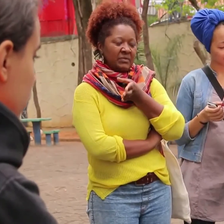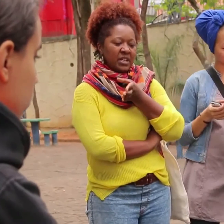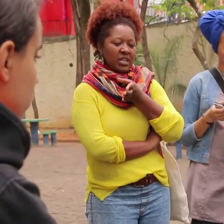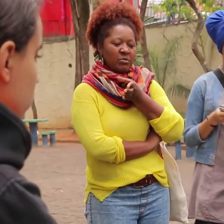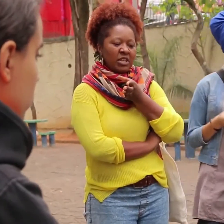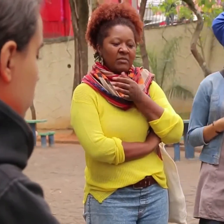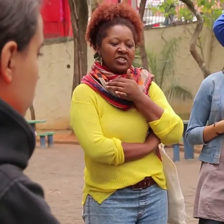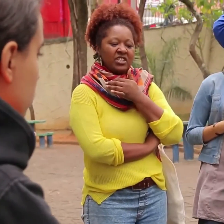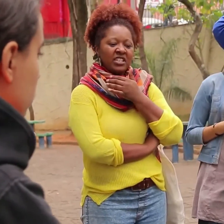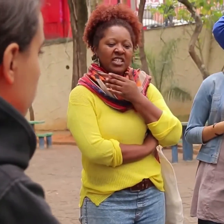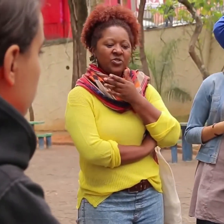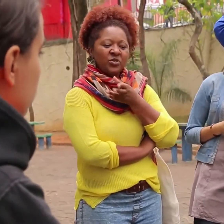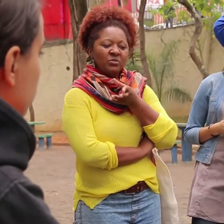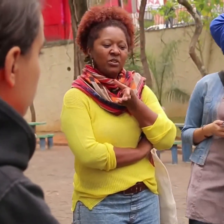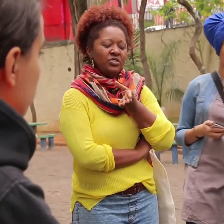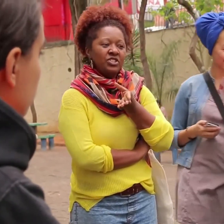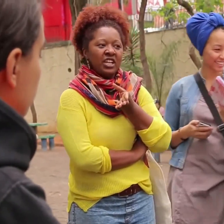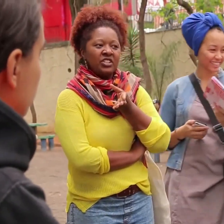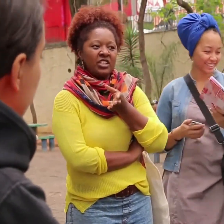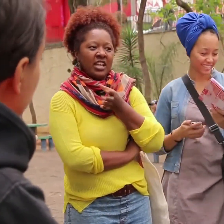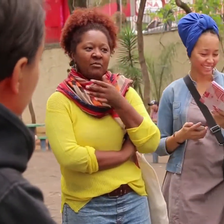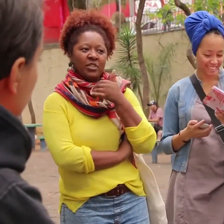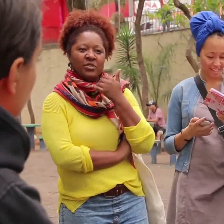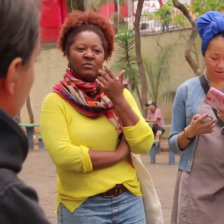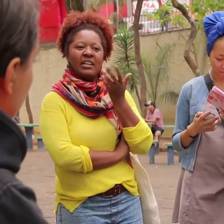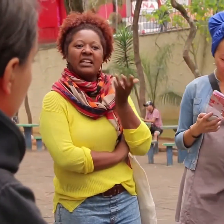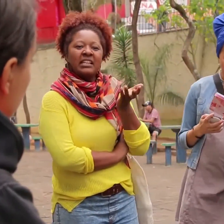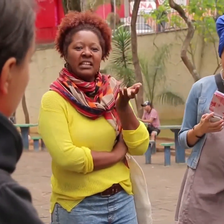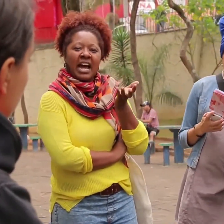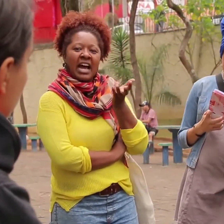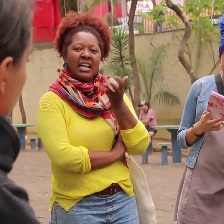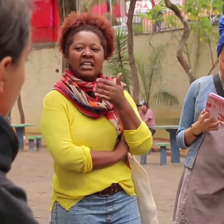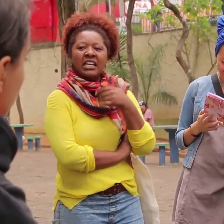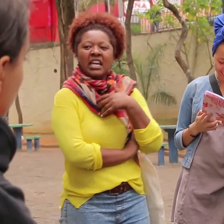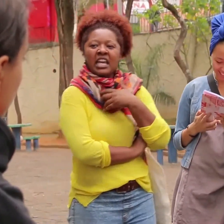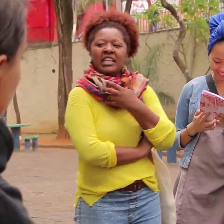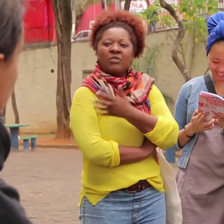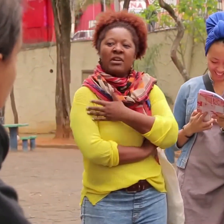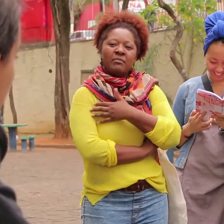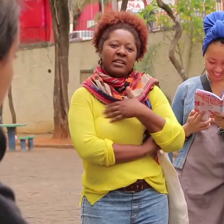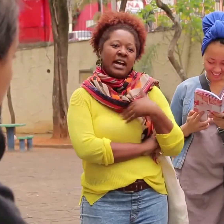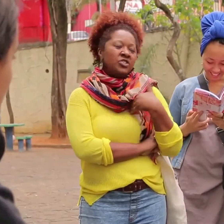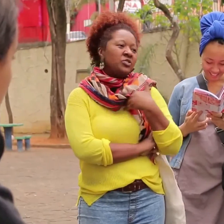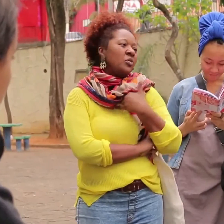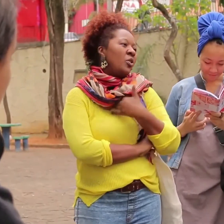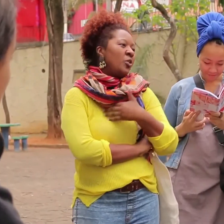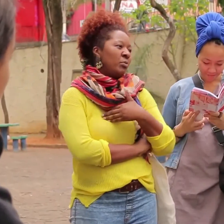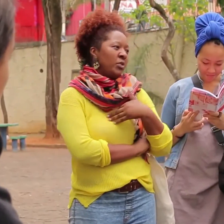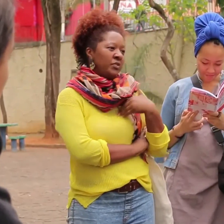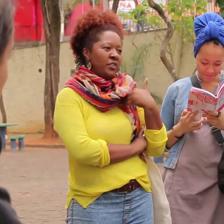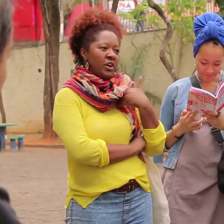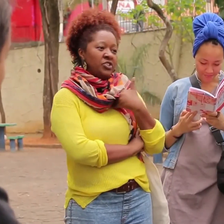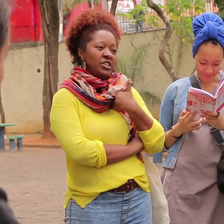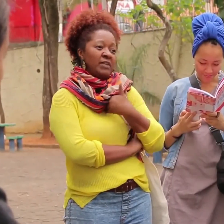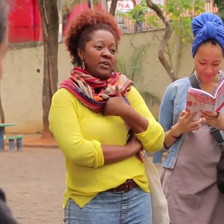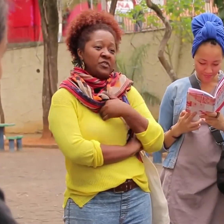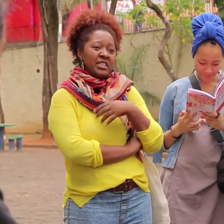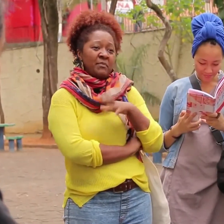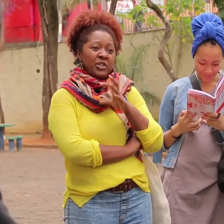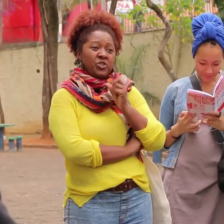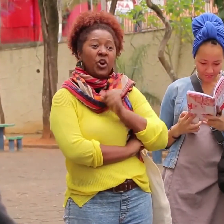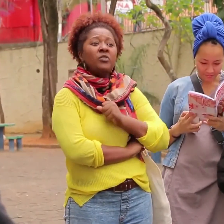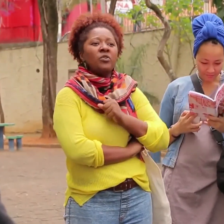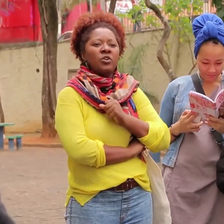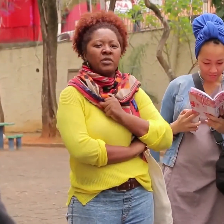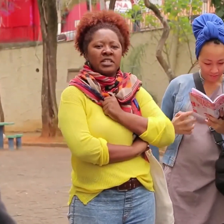escravocrata, né? Porque imagina que você junta um monte de gente que está muito acostumada a cantar e que tem uma liberdade no corpo muito forte, de repente